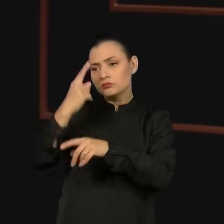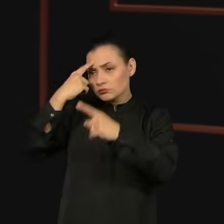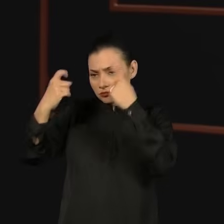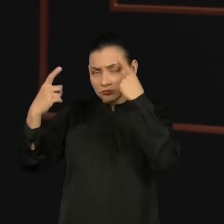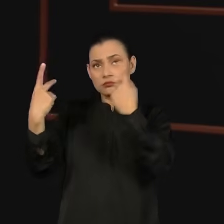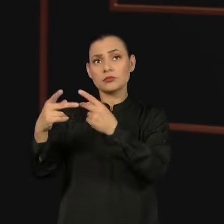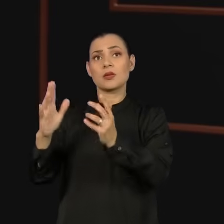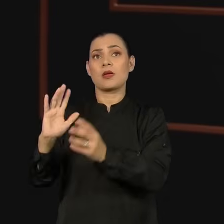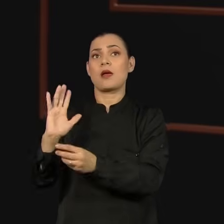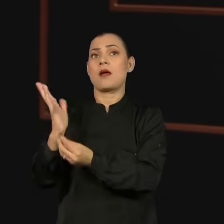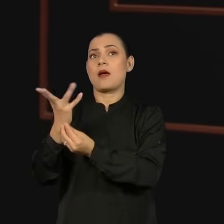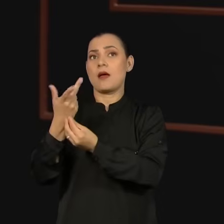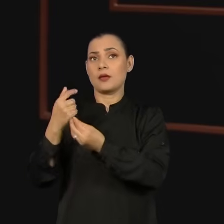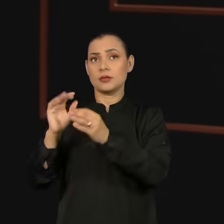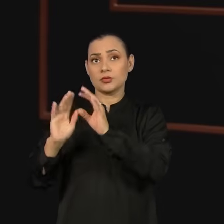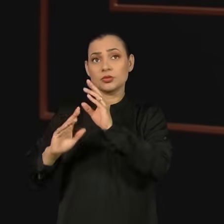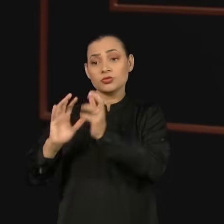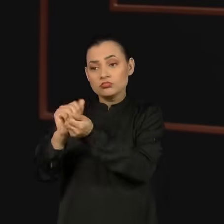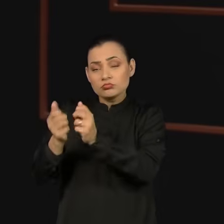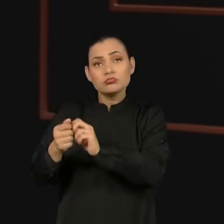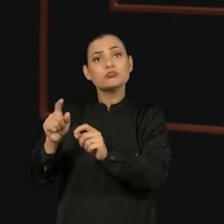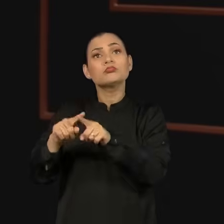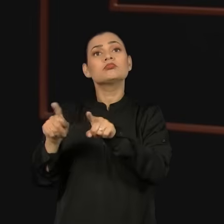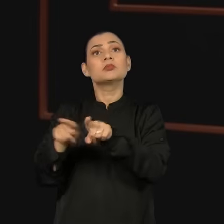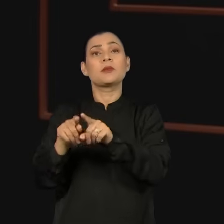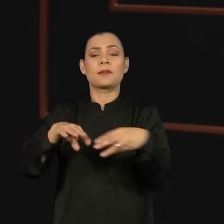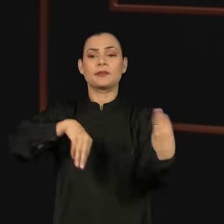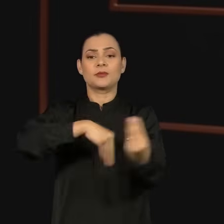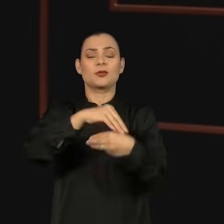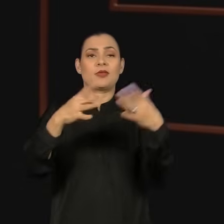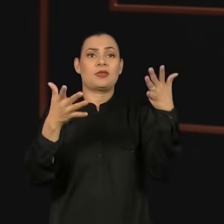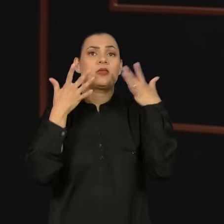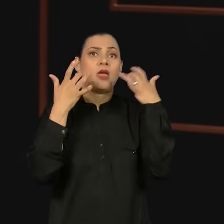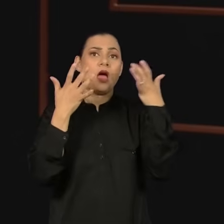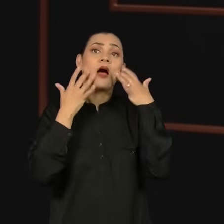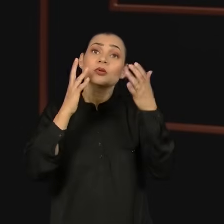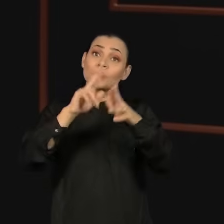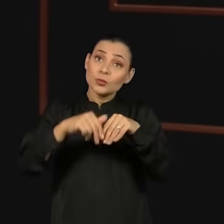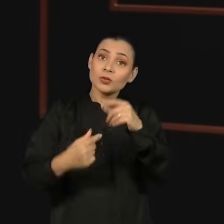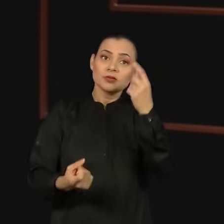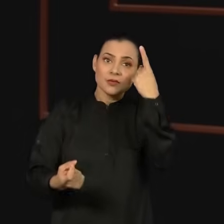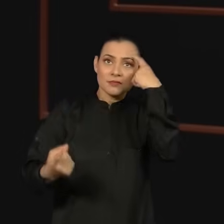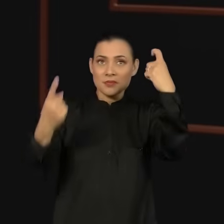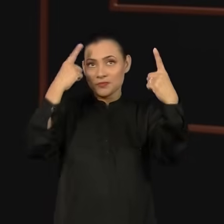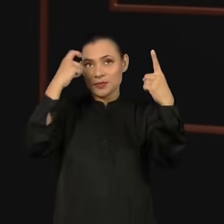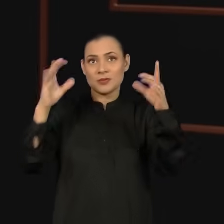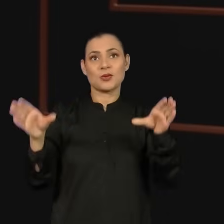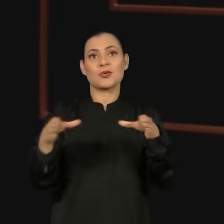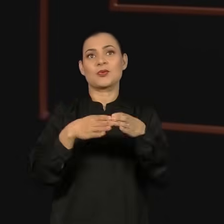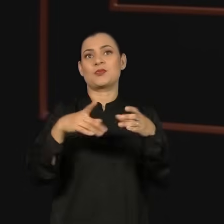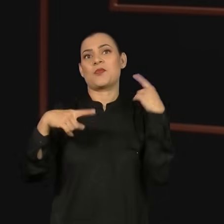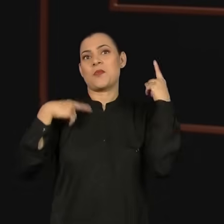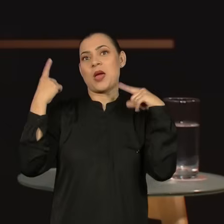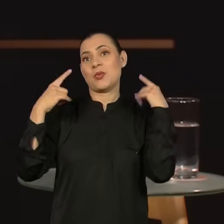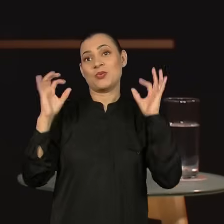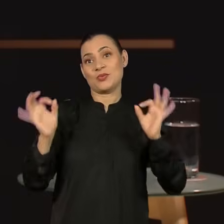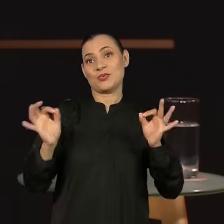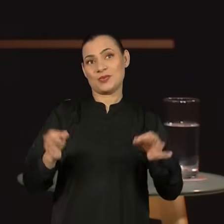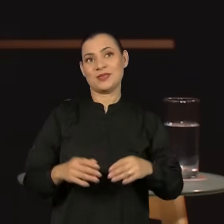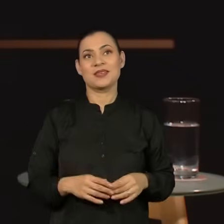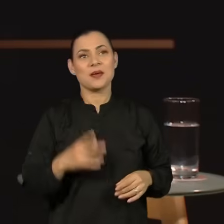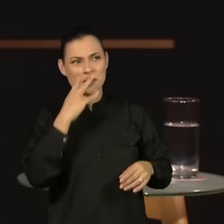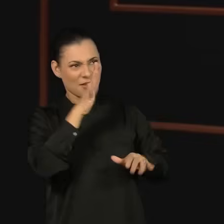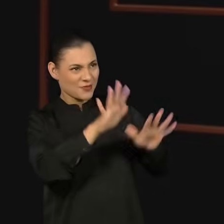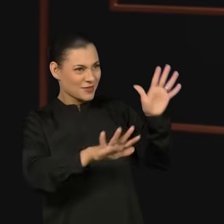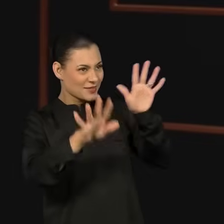nas artes plásticas, nas peças. Então, aí, por isso que tem esse grupo maluco, né? Esse visual, essa